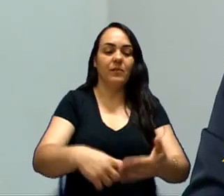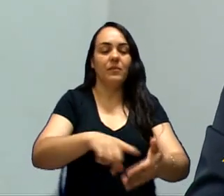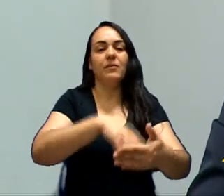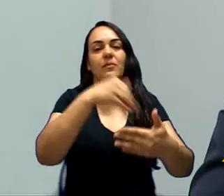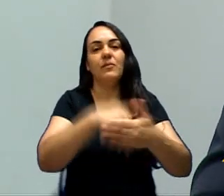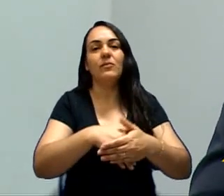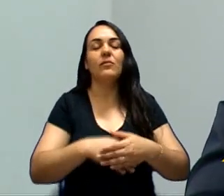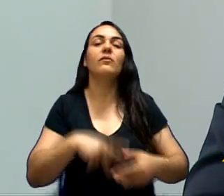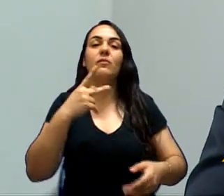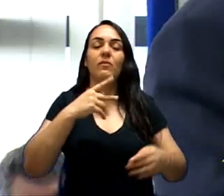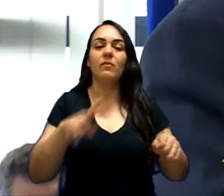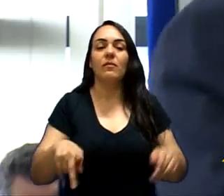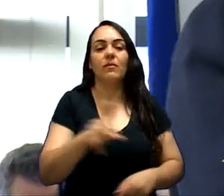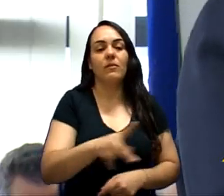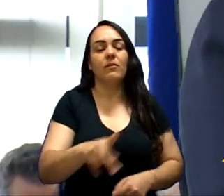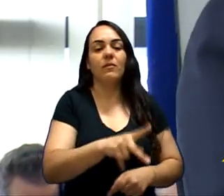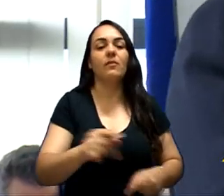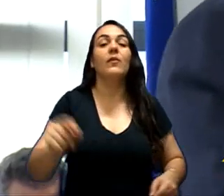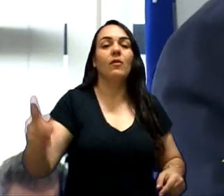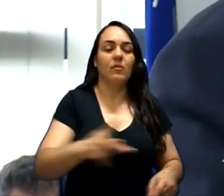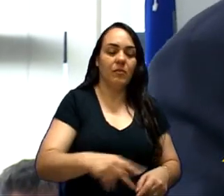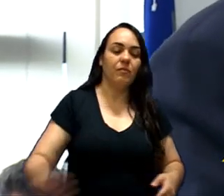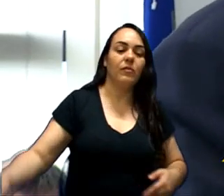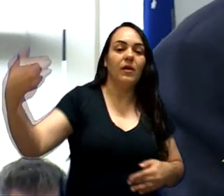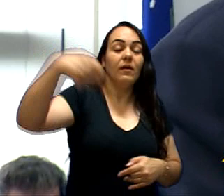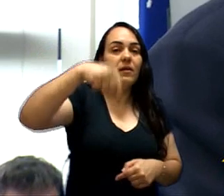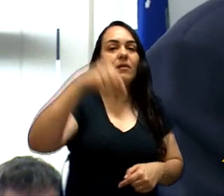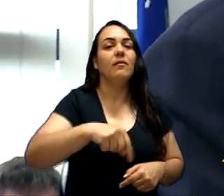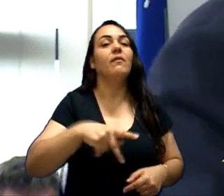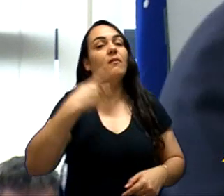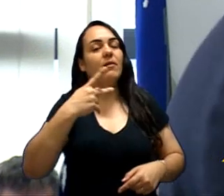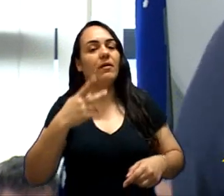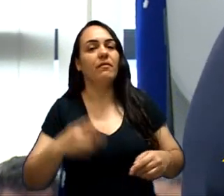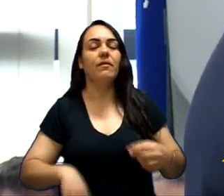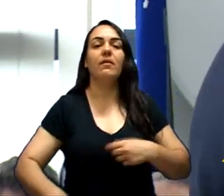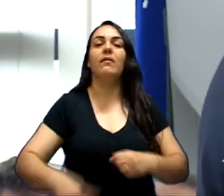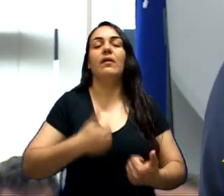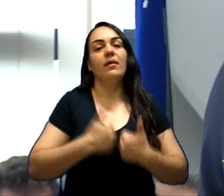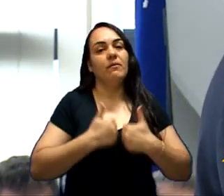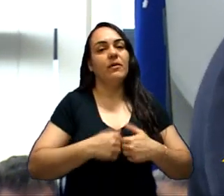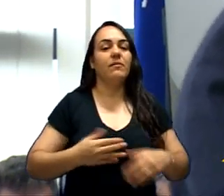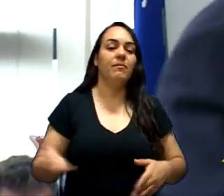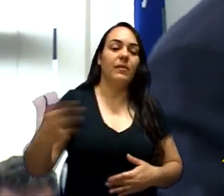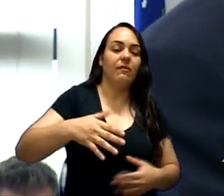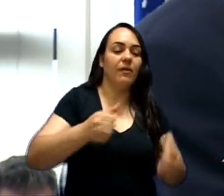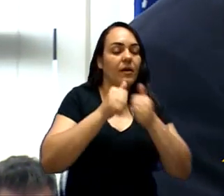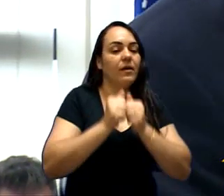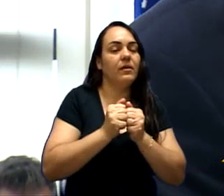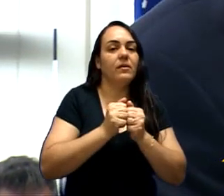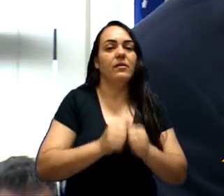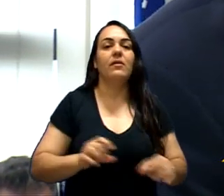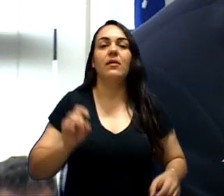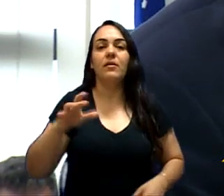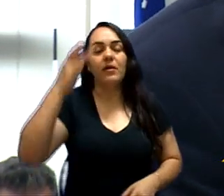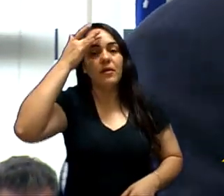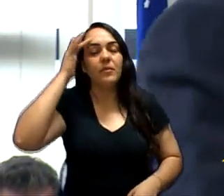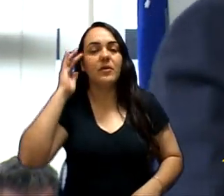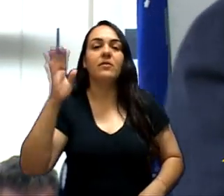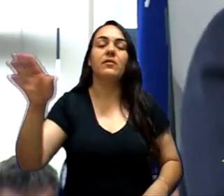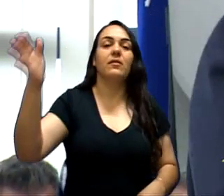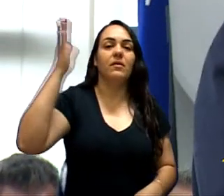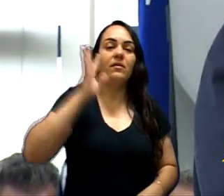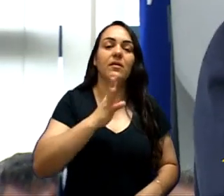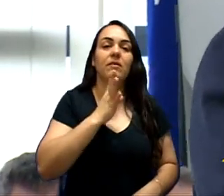vai falar sobre os professores? Os professores vêm. Vai falar sobre o transporte? O transporte vem. Vai falar sobre os aposentados?